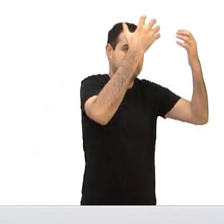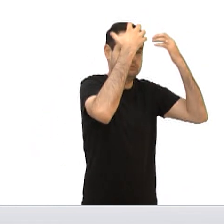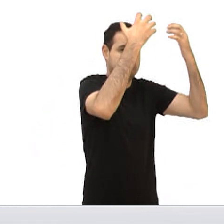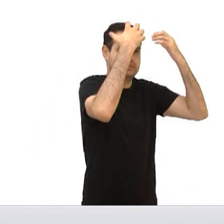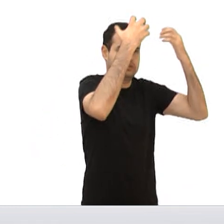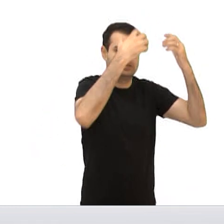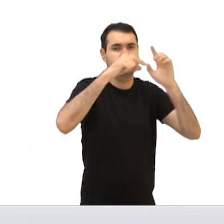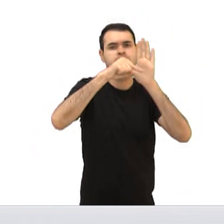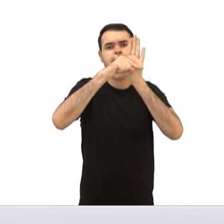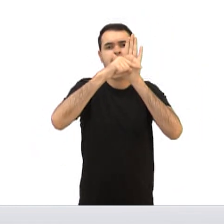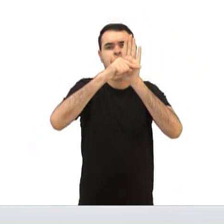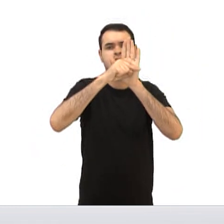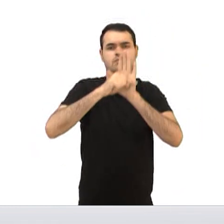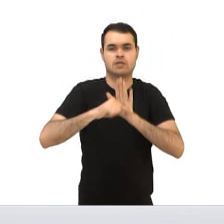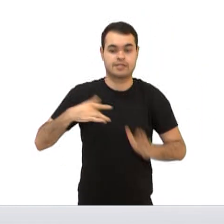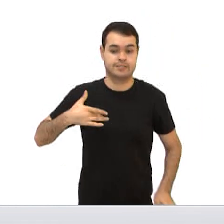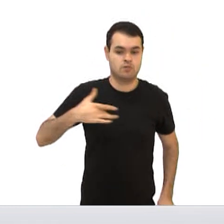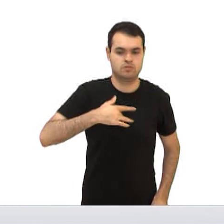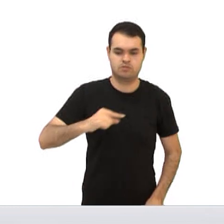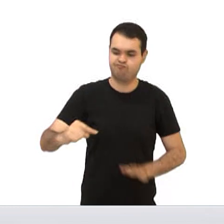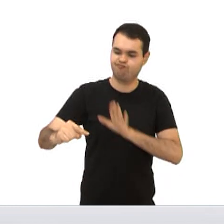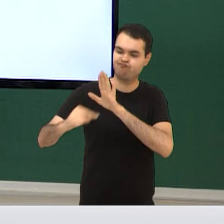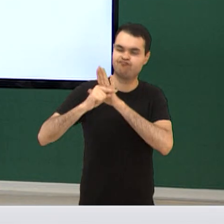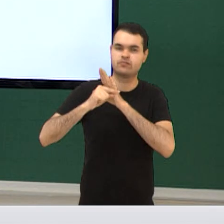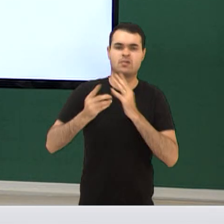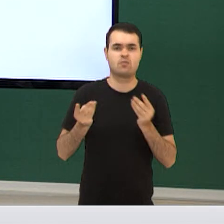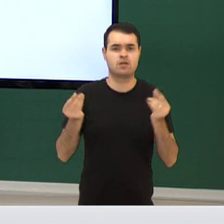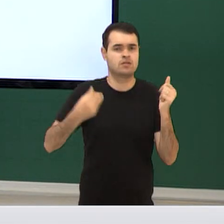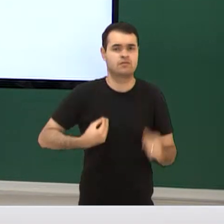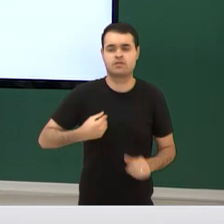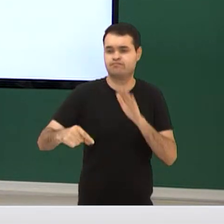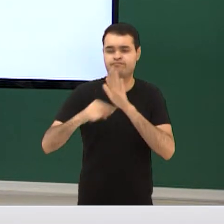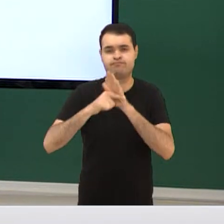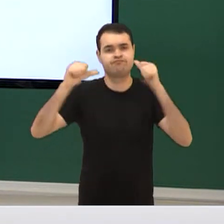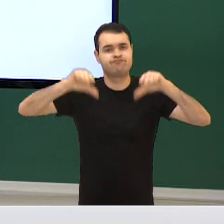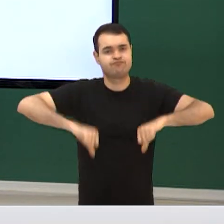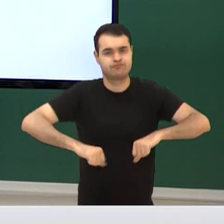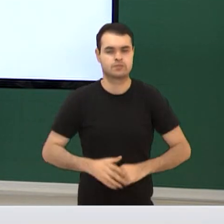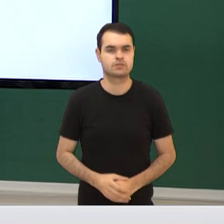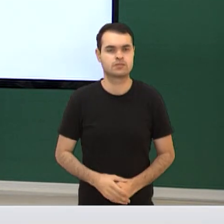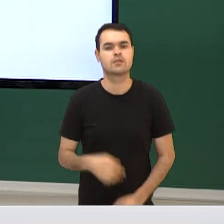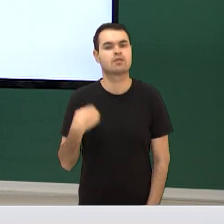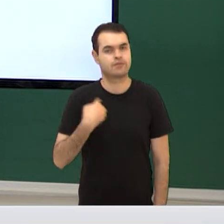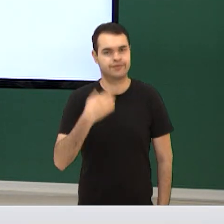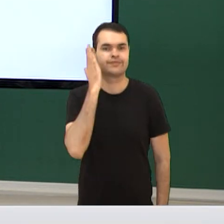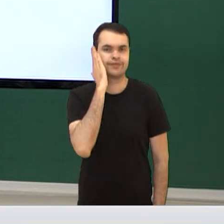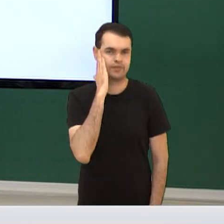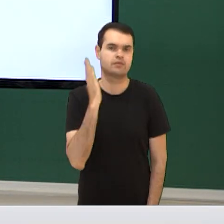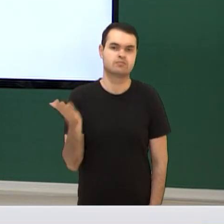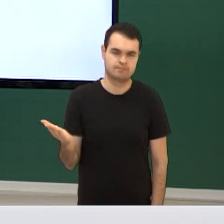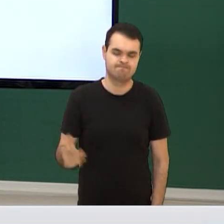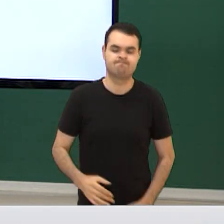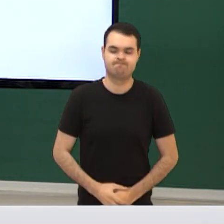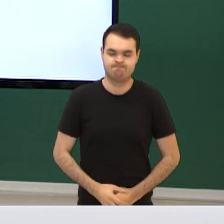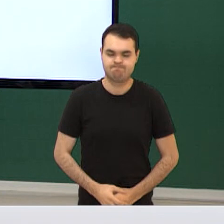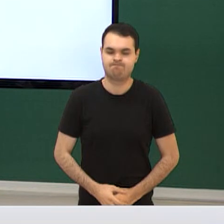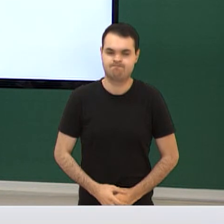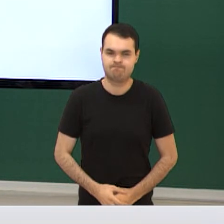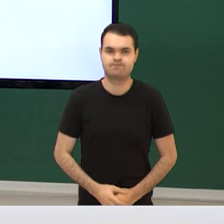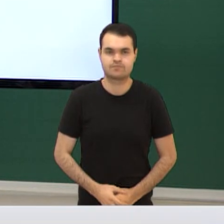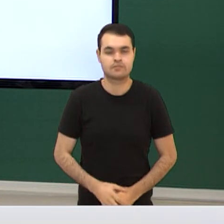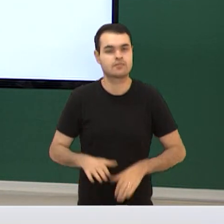com que mais pessoas quisessem adotar um animal de estimação. Isso reflete como os pets podem ajudar as pessoas a